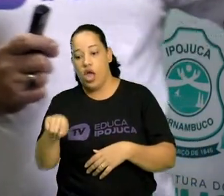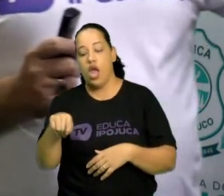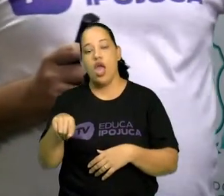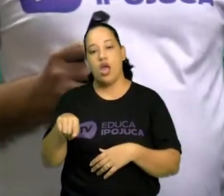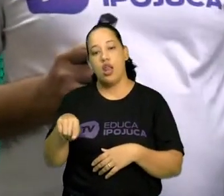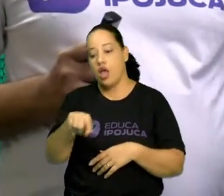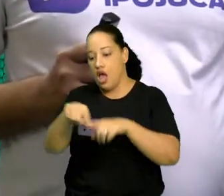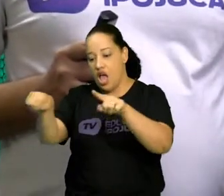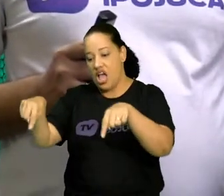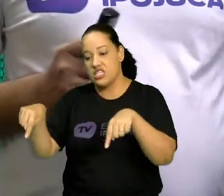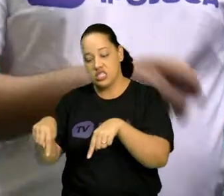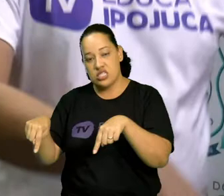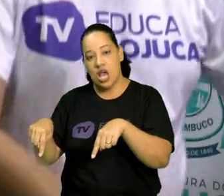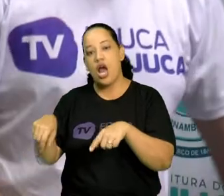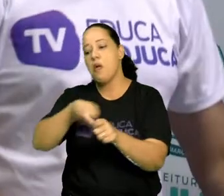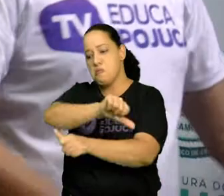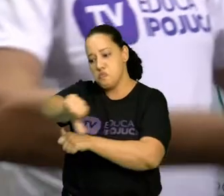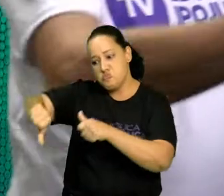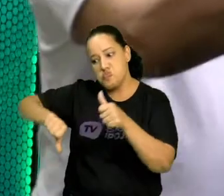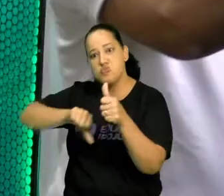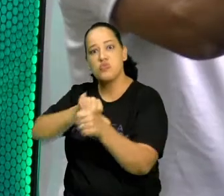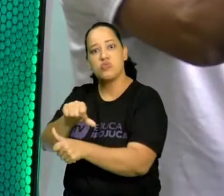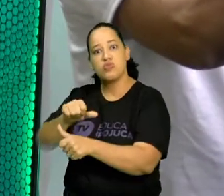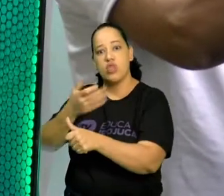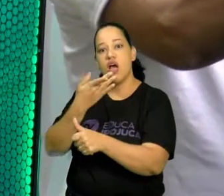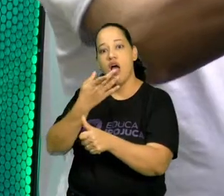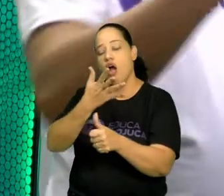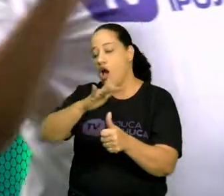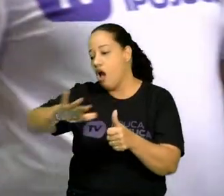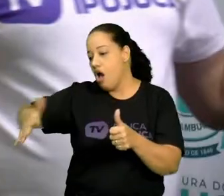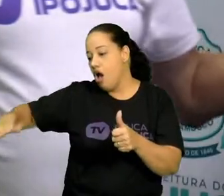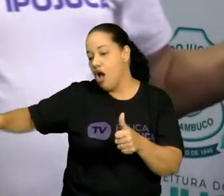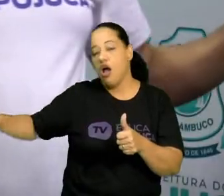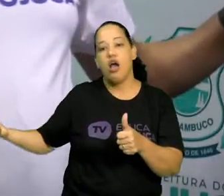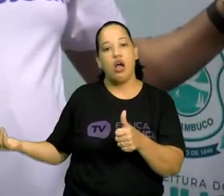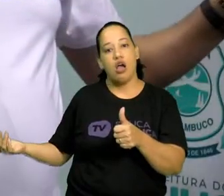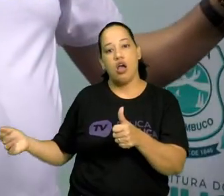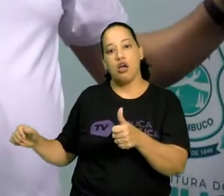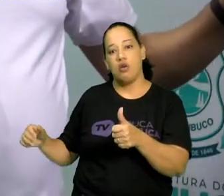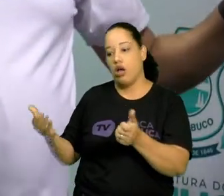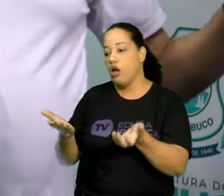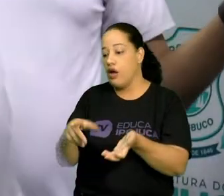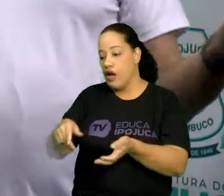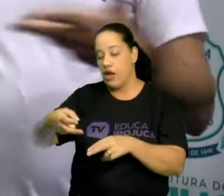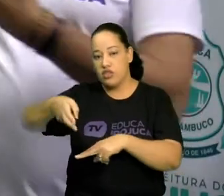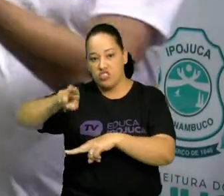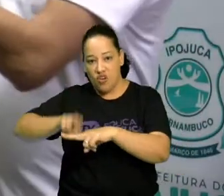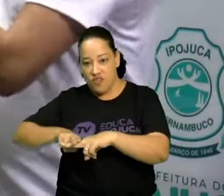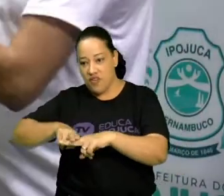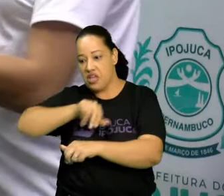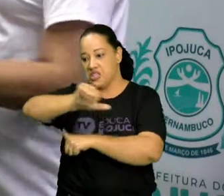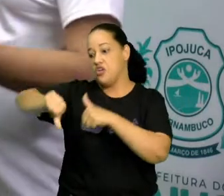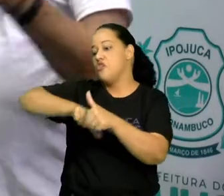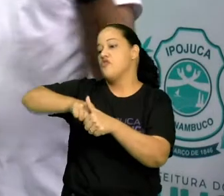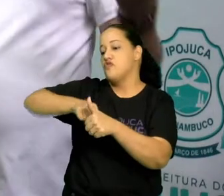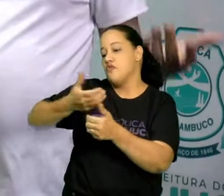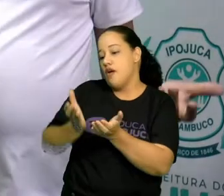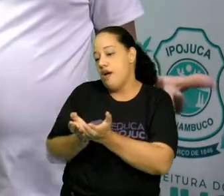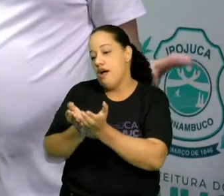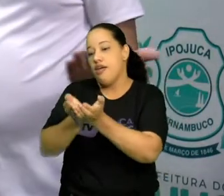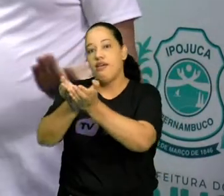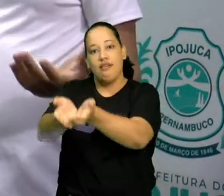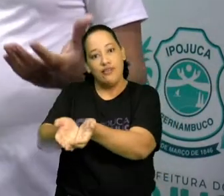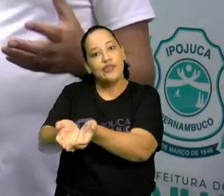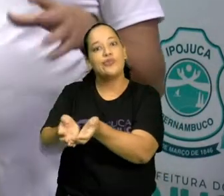transformar no oceano o sofá se transforma num navio e enfim e o teatro de idade